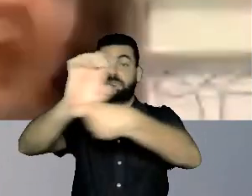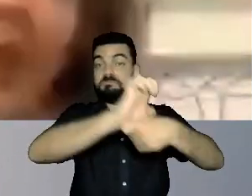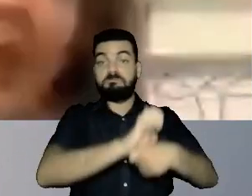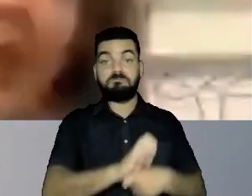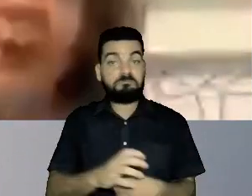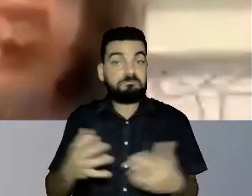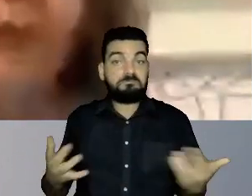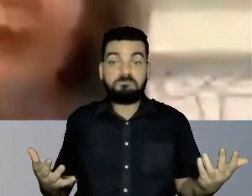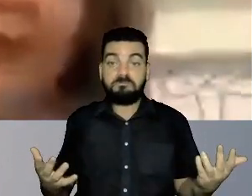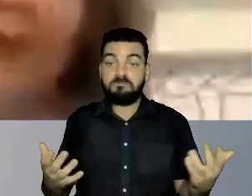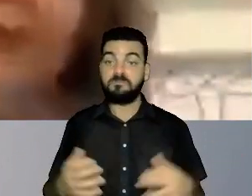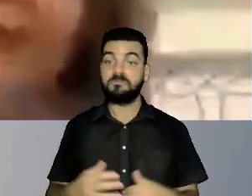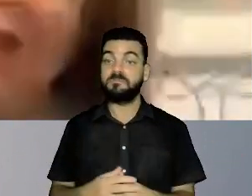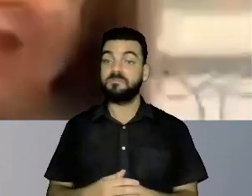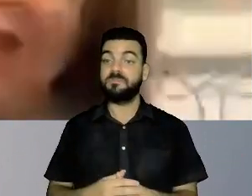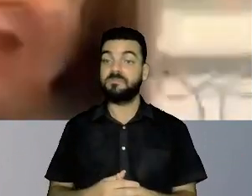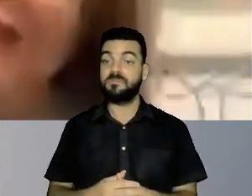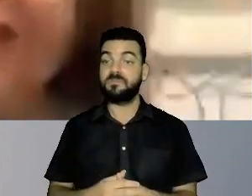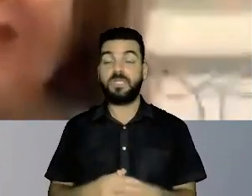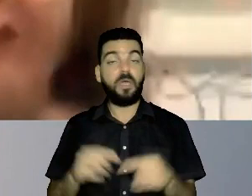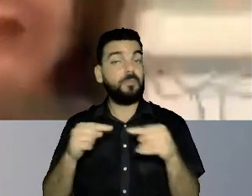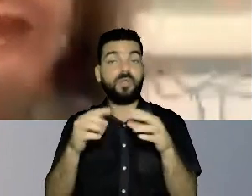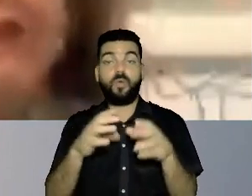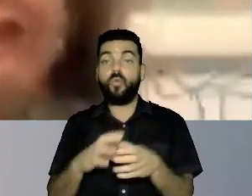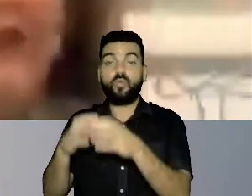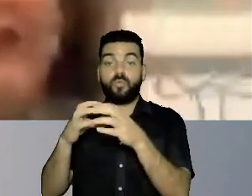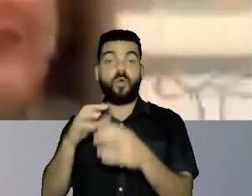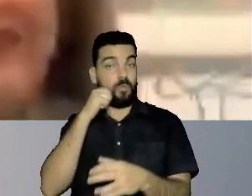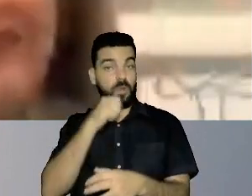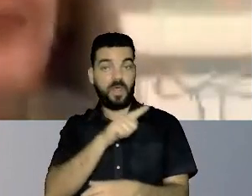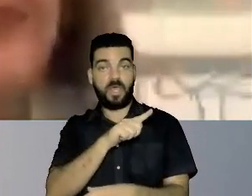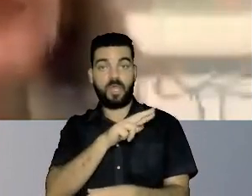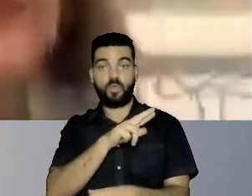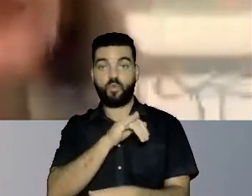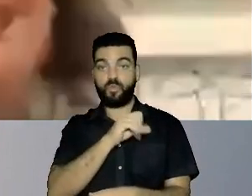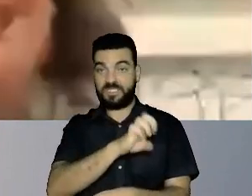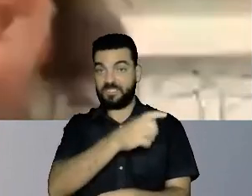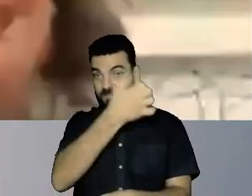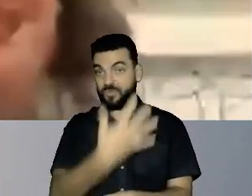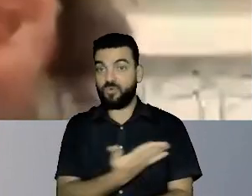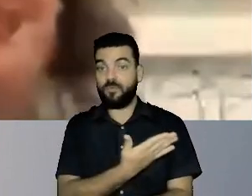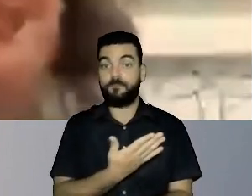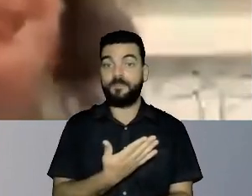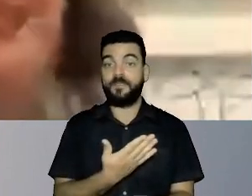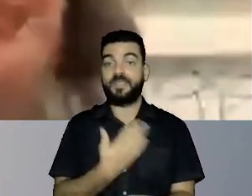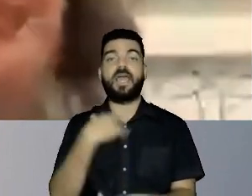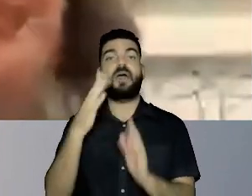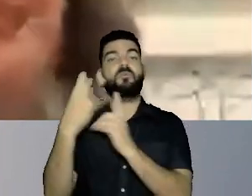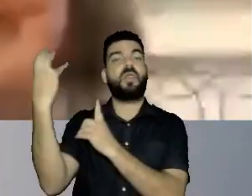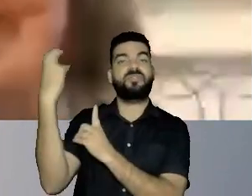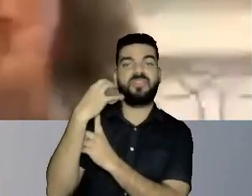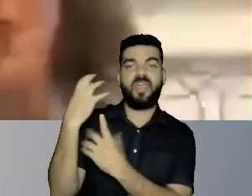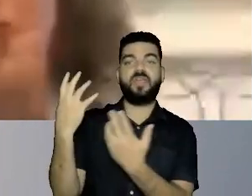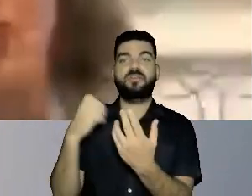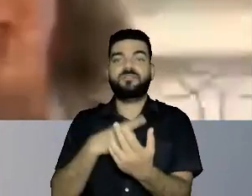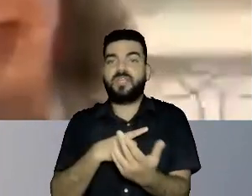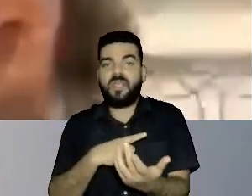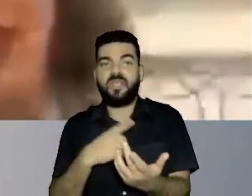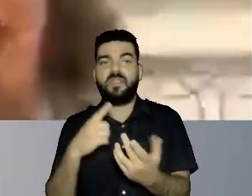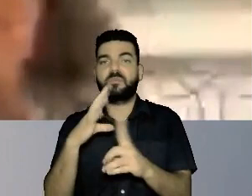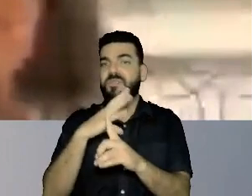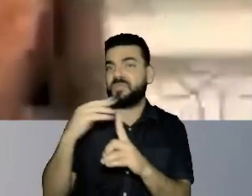por mulheres, tipicamente por mulheres, que está aí, né? E que a gente e talvez seja algo